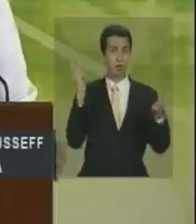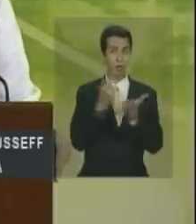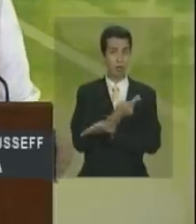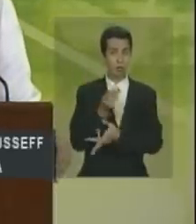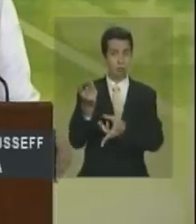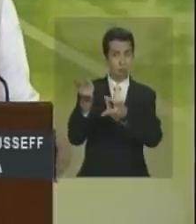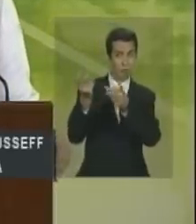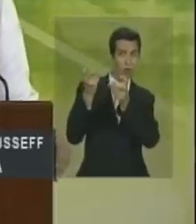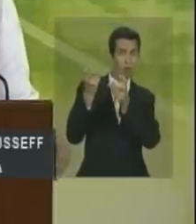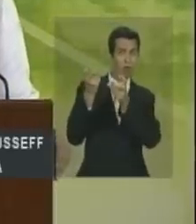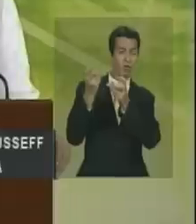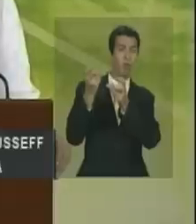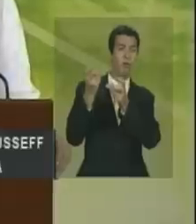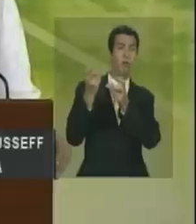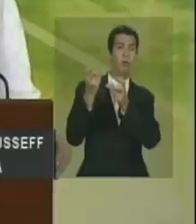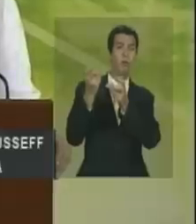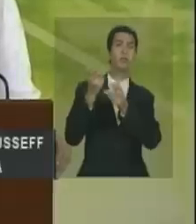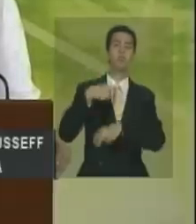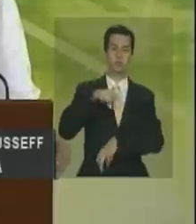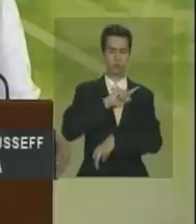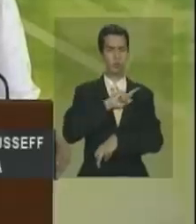das normas internacionais.